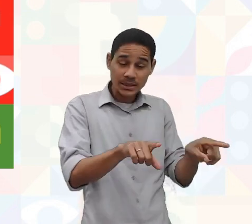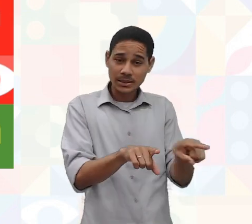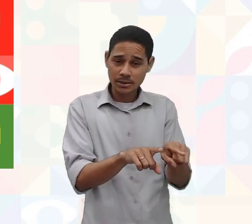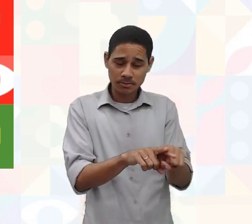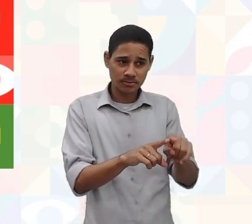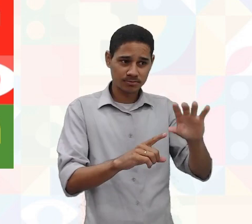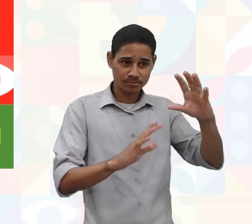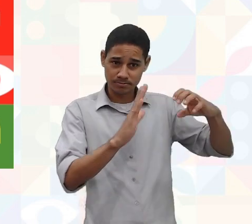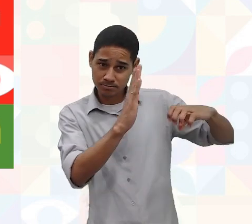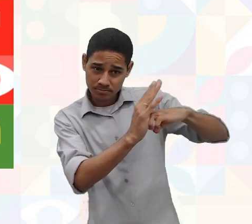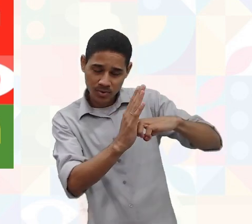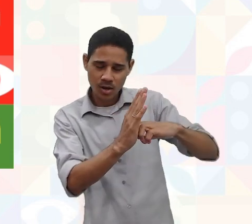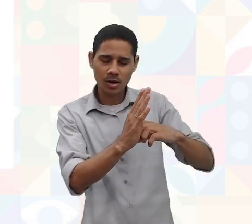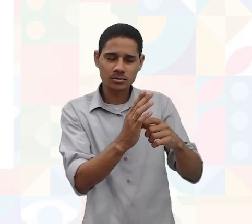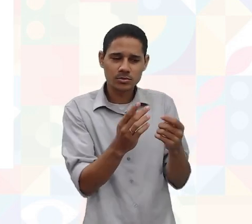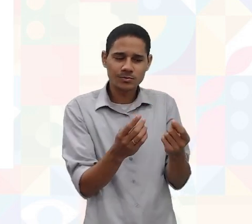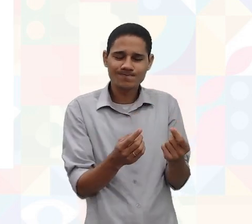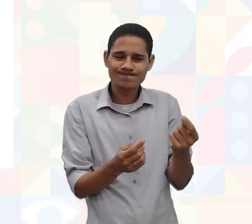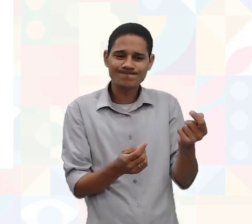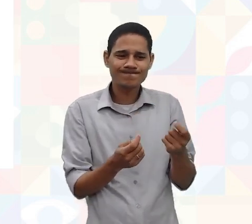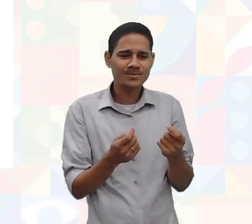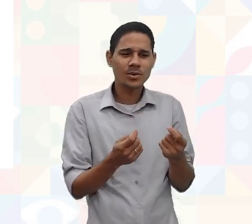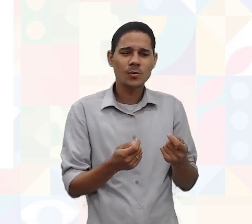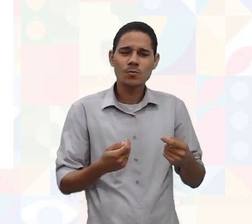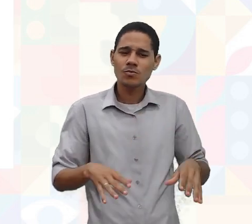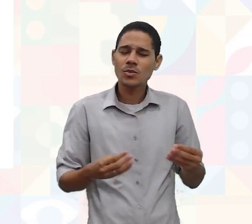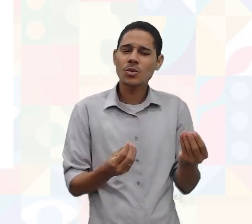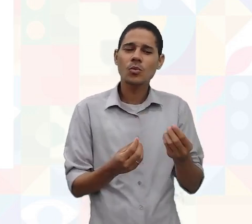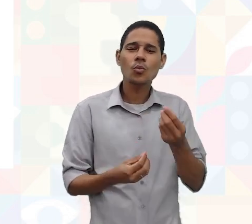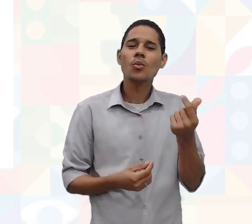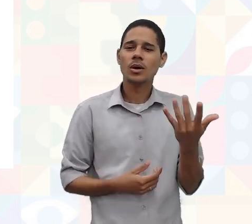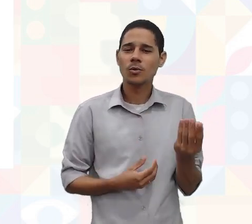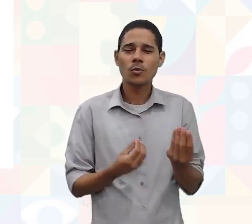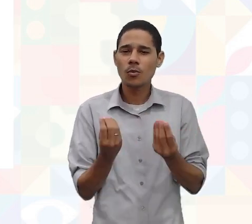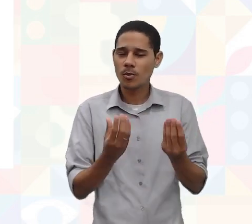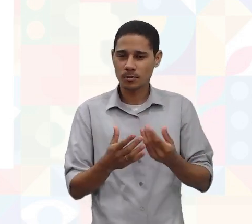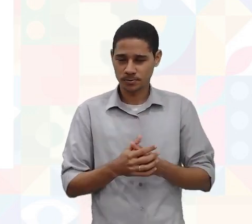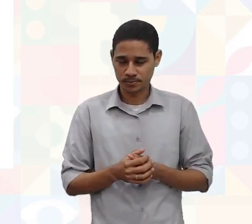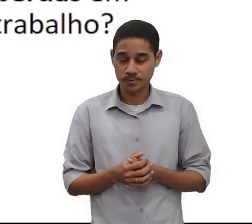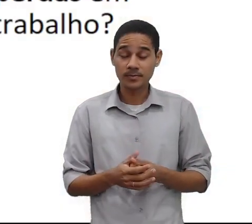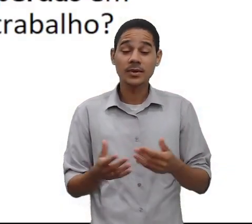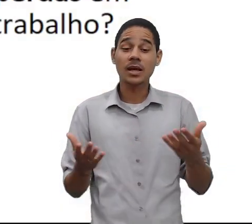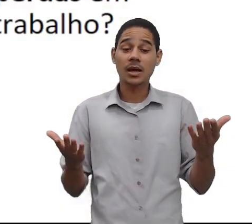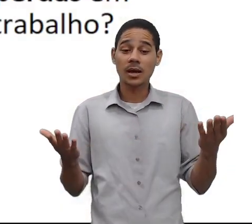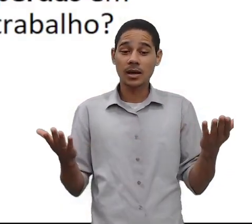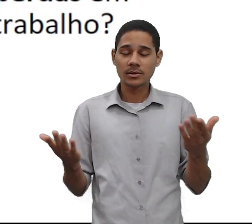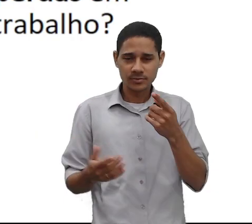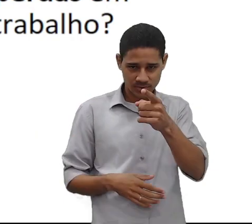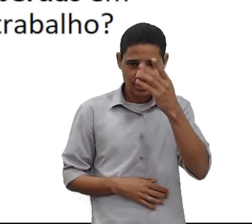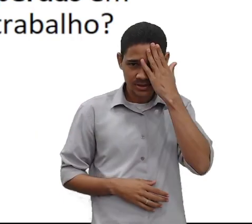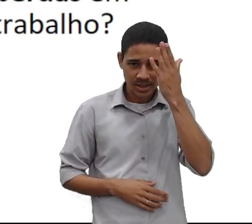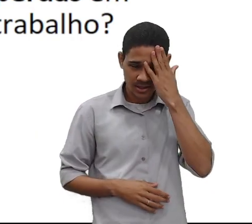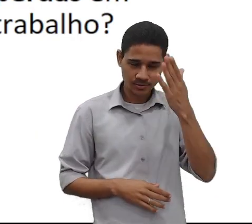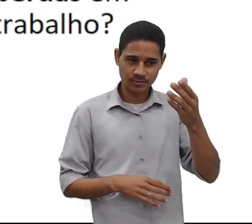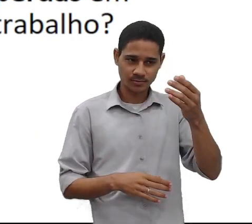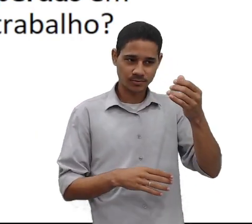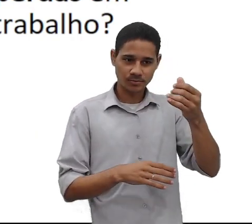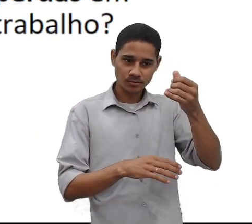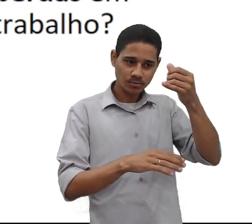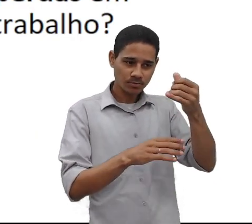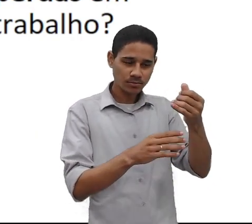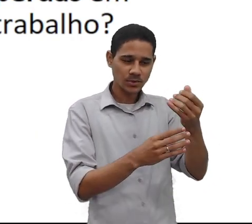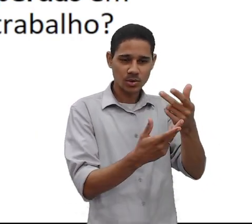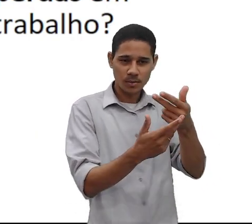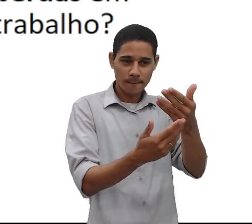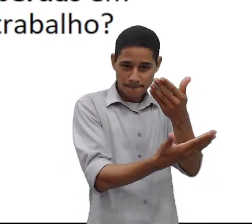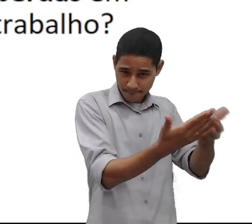trabalho. Então, você sabe o que é prevenção e controle de perdas em segurança do trabalho?